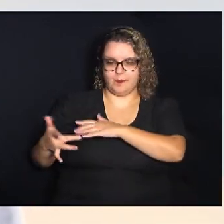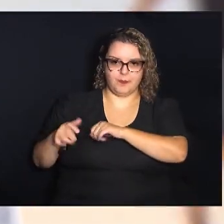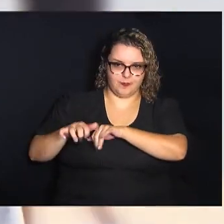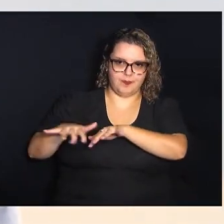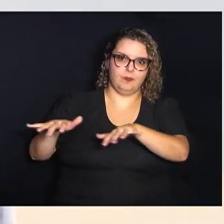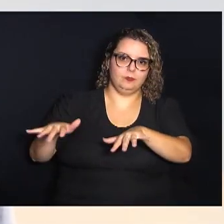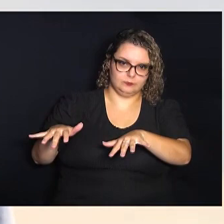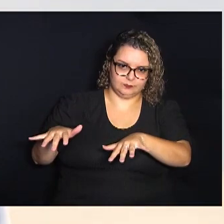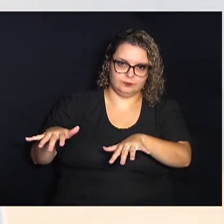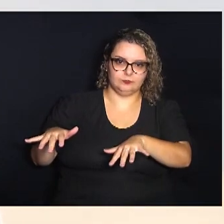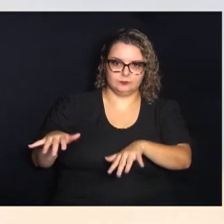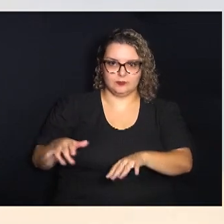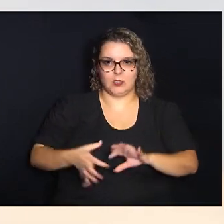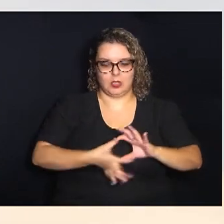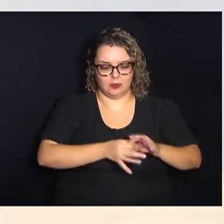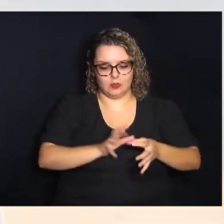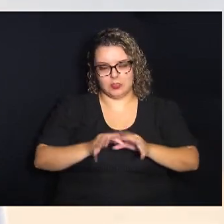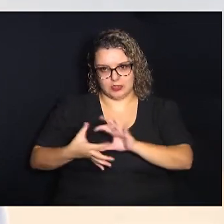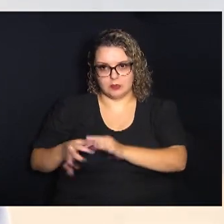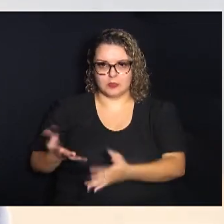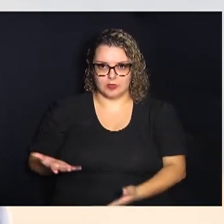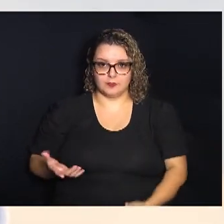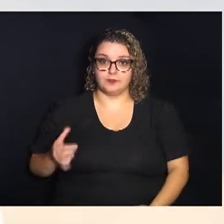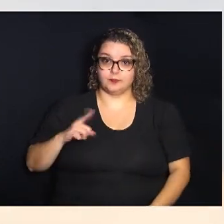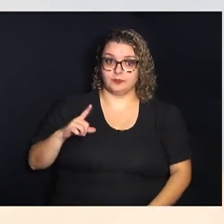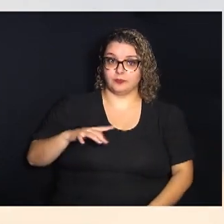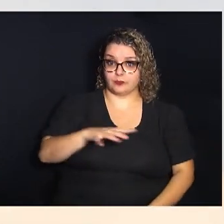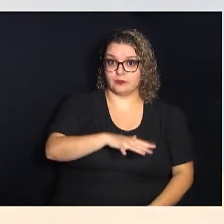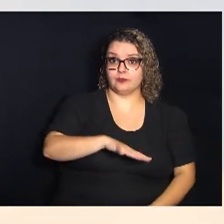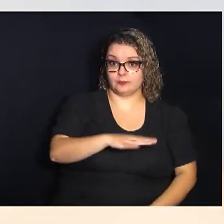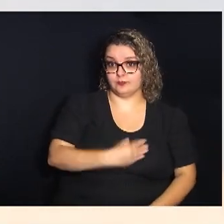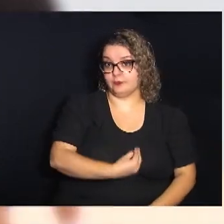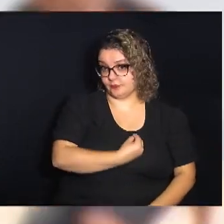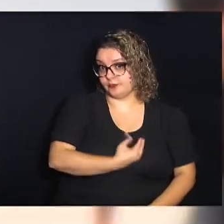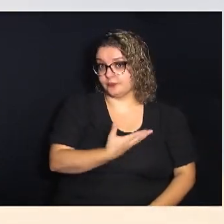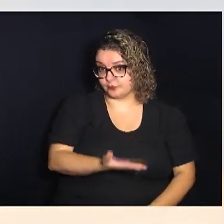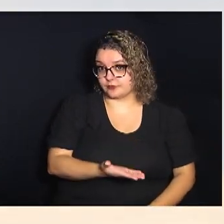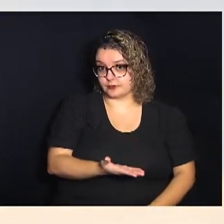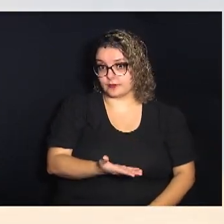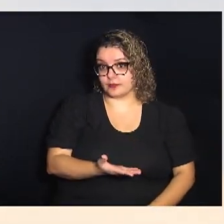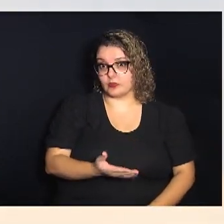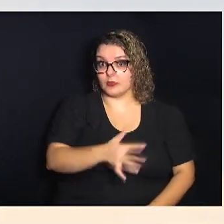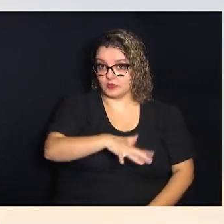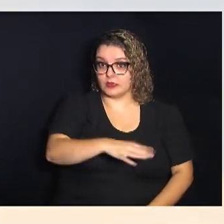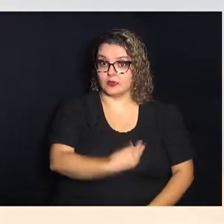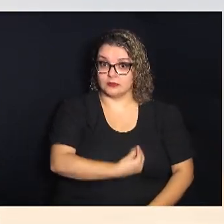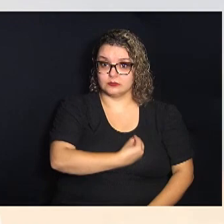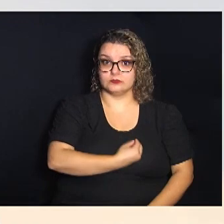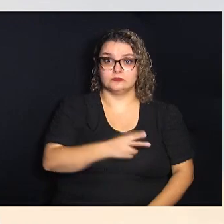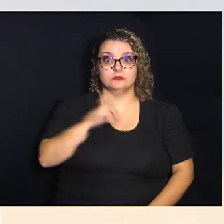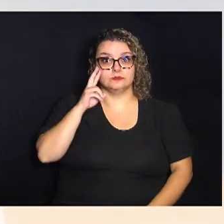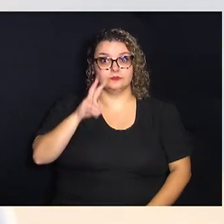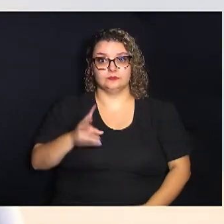questão olímpica e ele tem o meio dele de sobrevivência, né? Então nesse meio de sobrevivência a gente vê